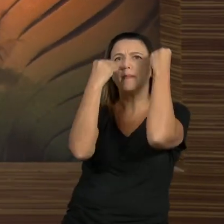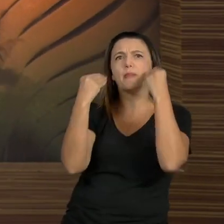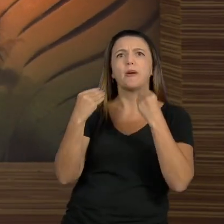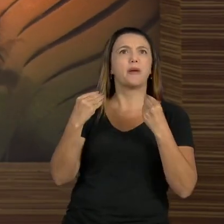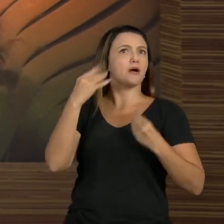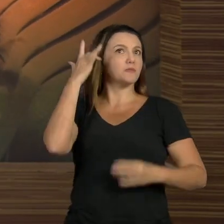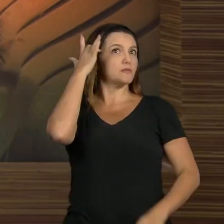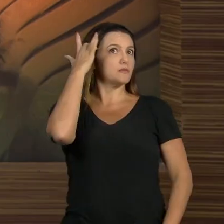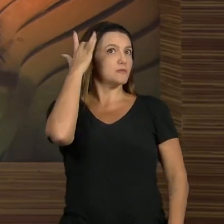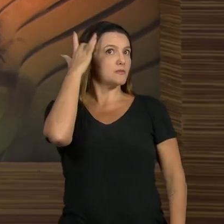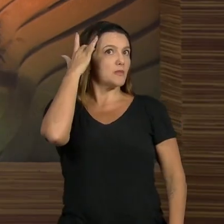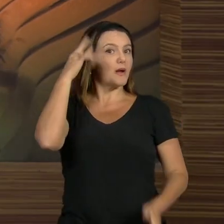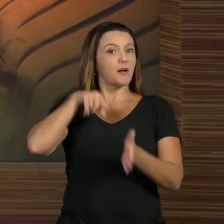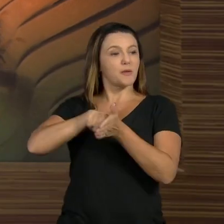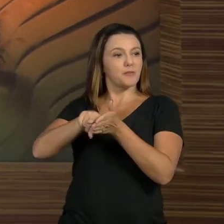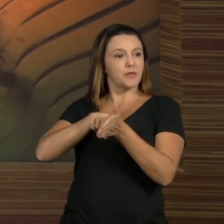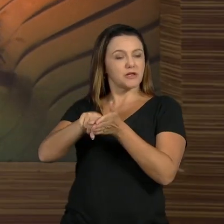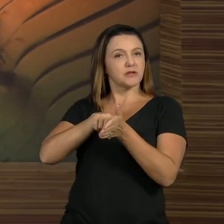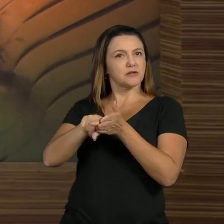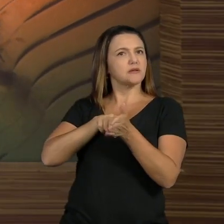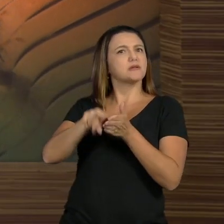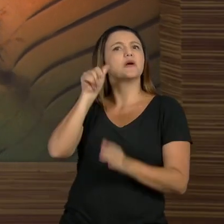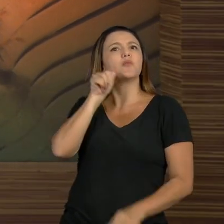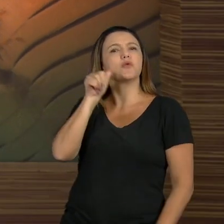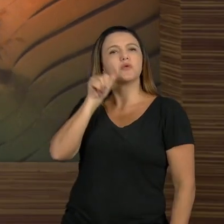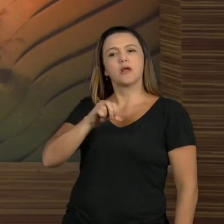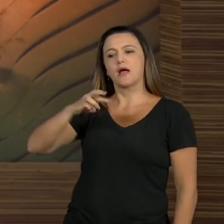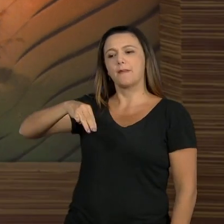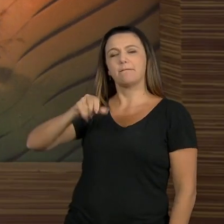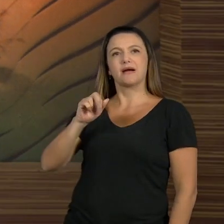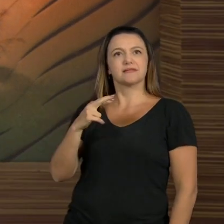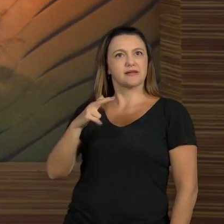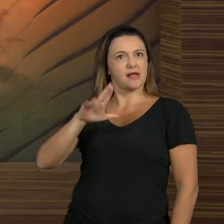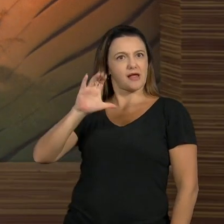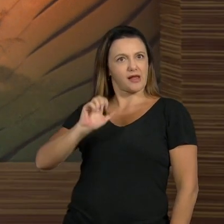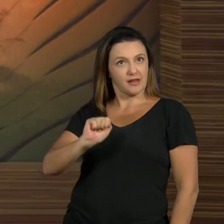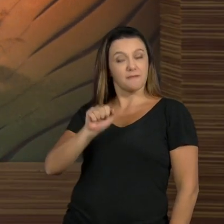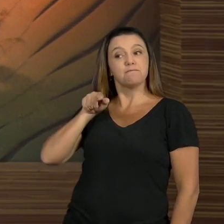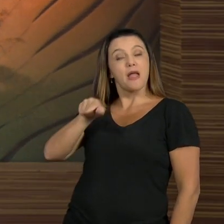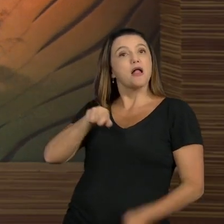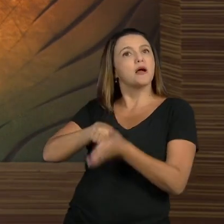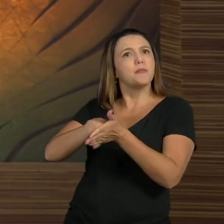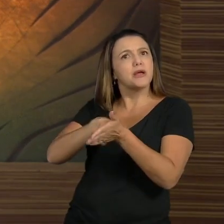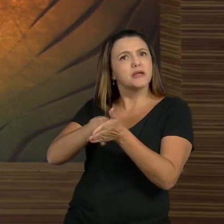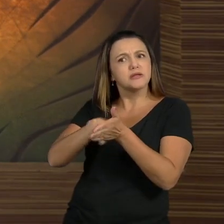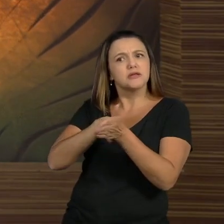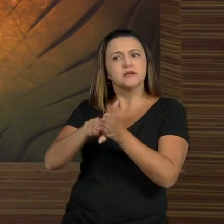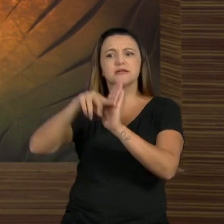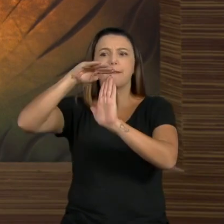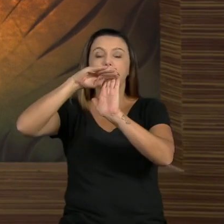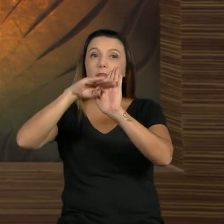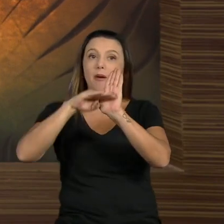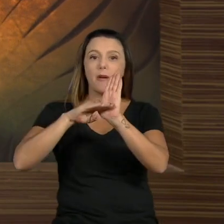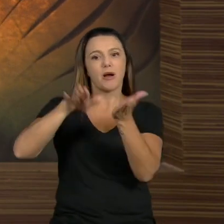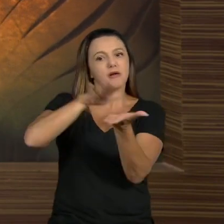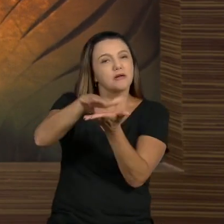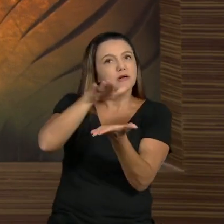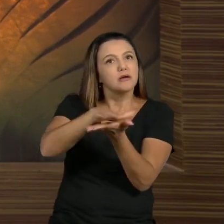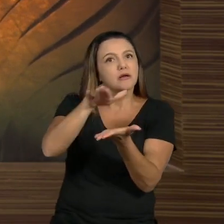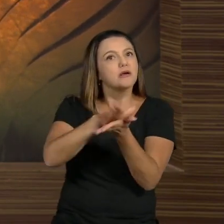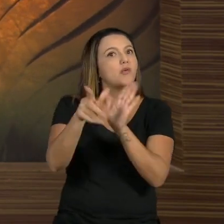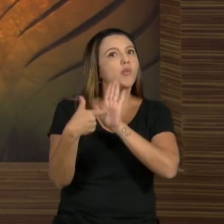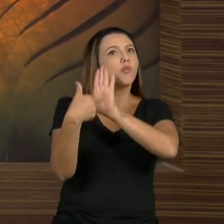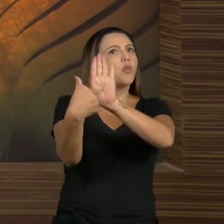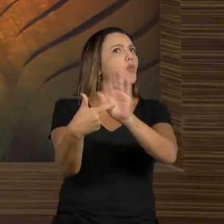Marcela Rodrigues. A jornalista e ativista lançou um guia que orienta o consumidor a refletir sobre os cuidados com